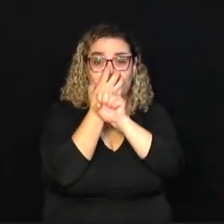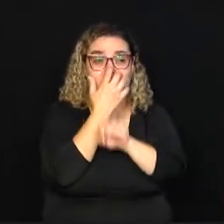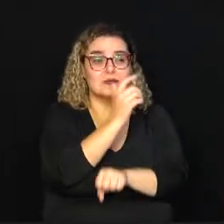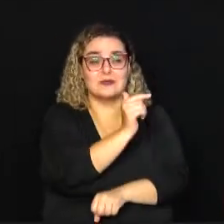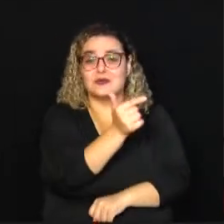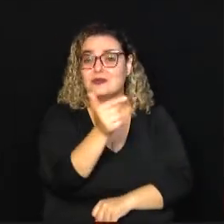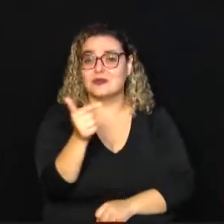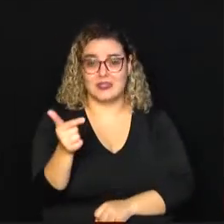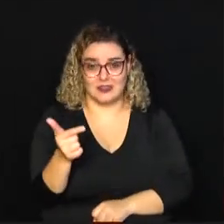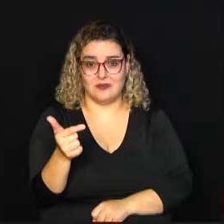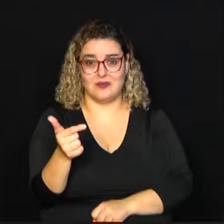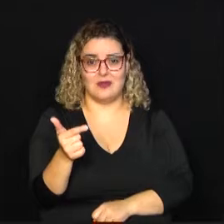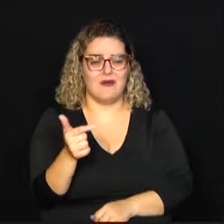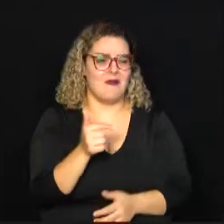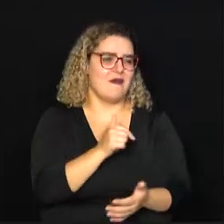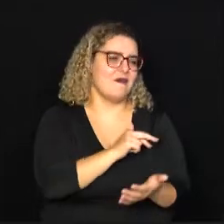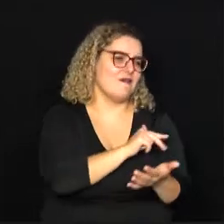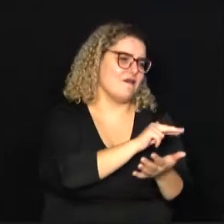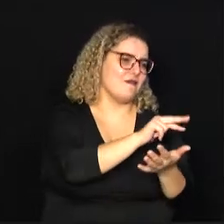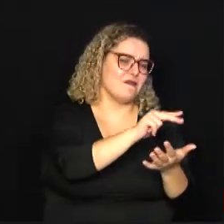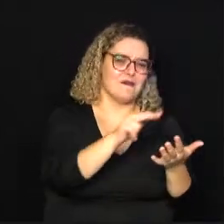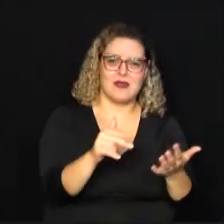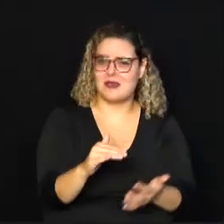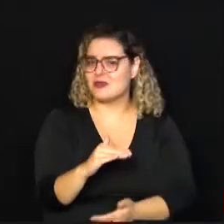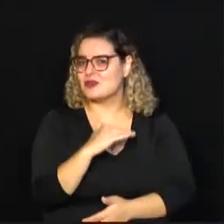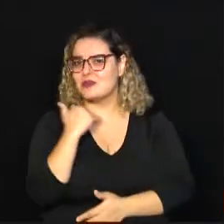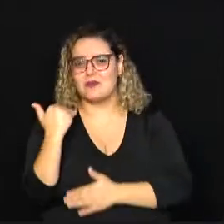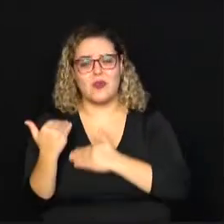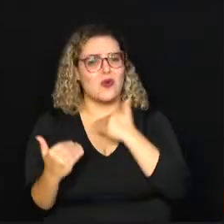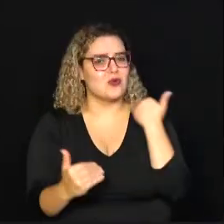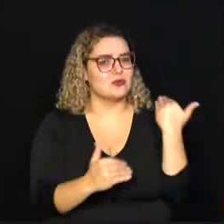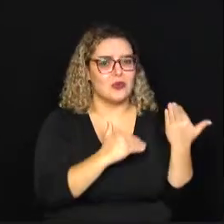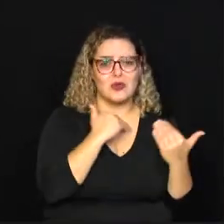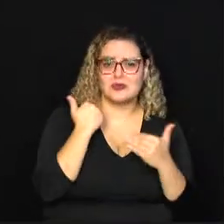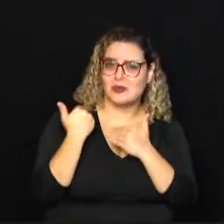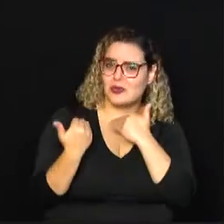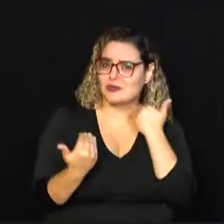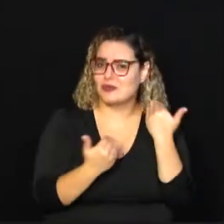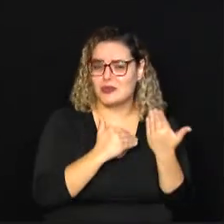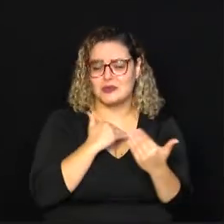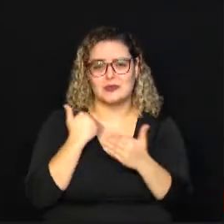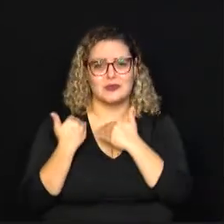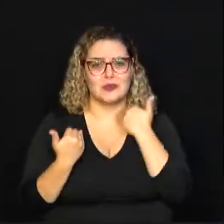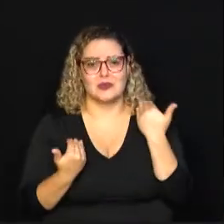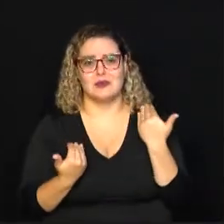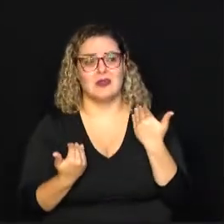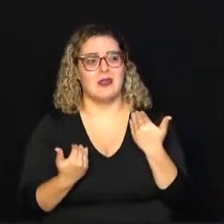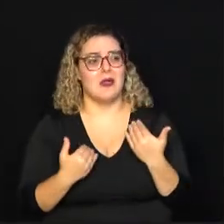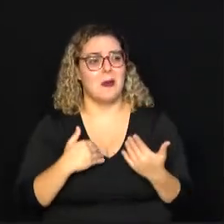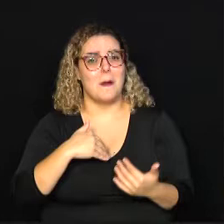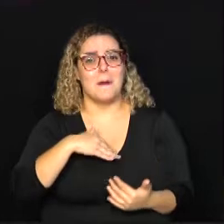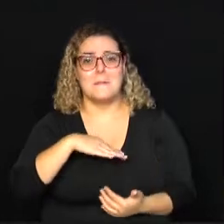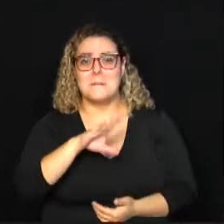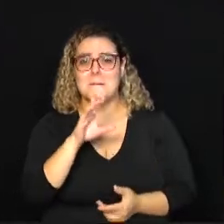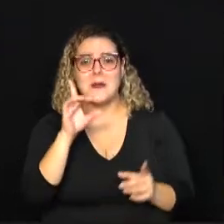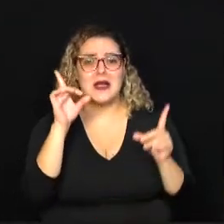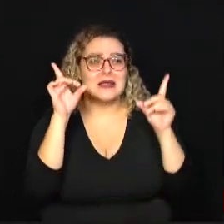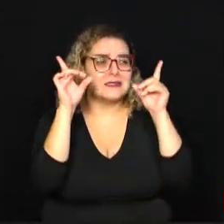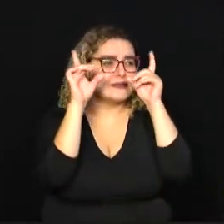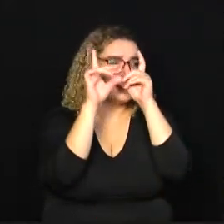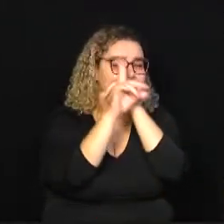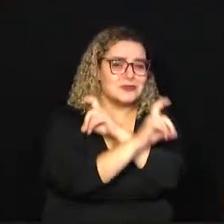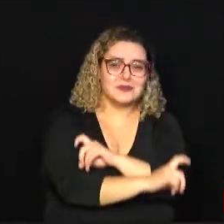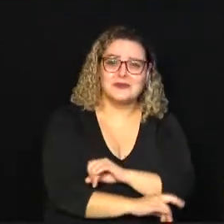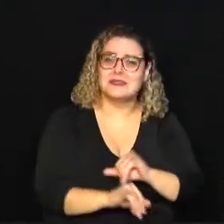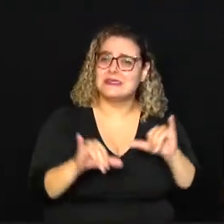centenas e centenas de mortes de pessoas num contexto mais dramático, mais trágico possível,